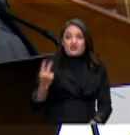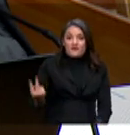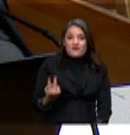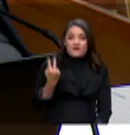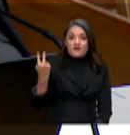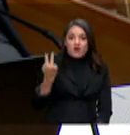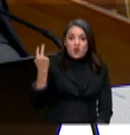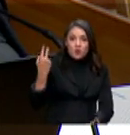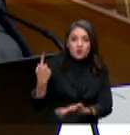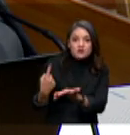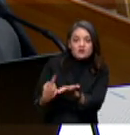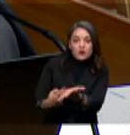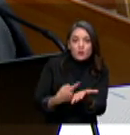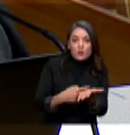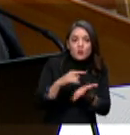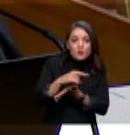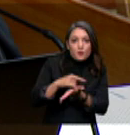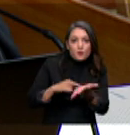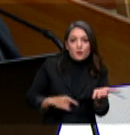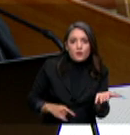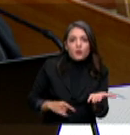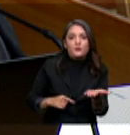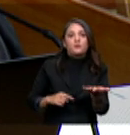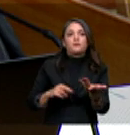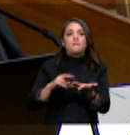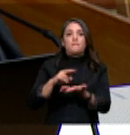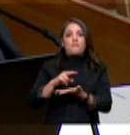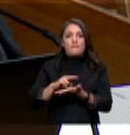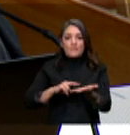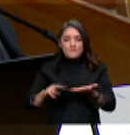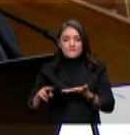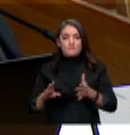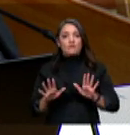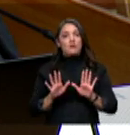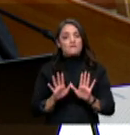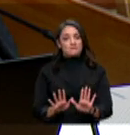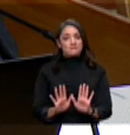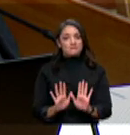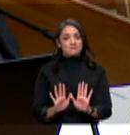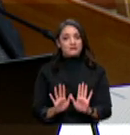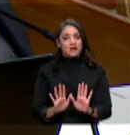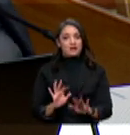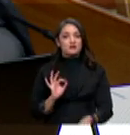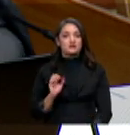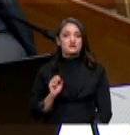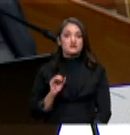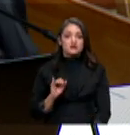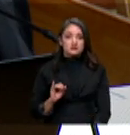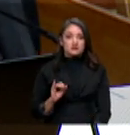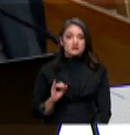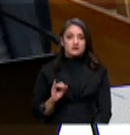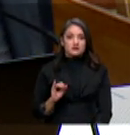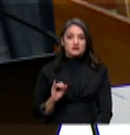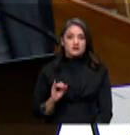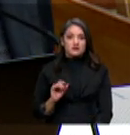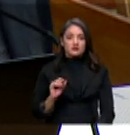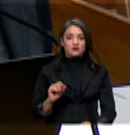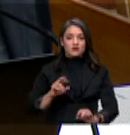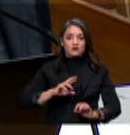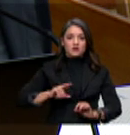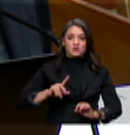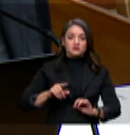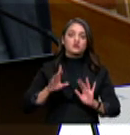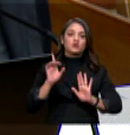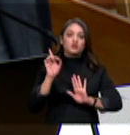valorização do negociado sobre o legislado, desde que, volto aqui, não seja um direito